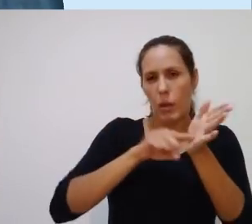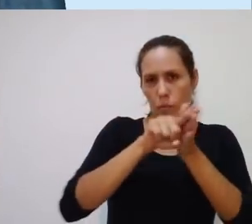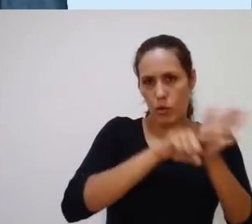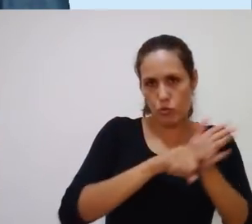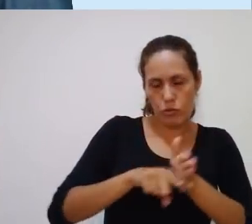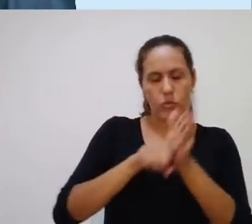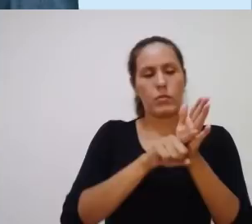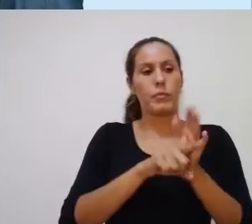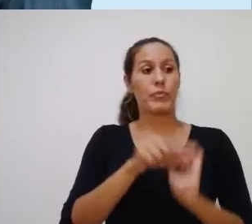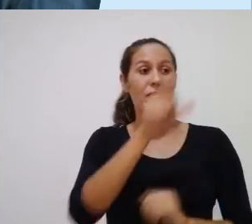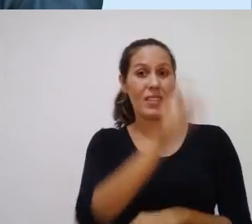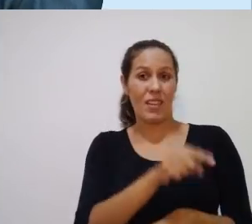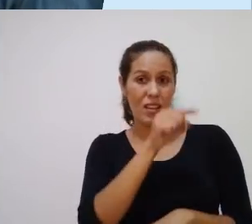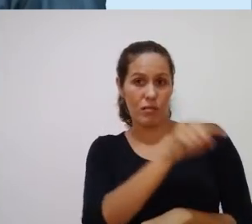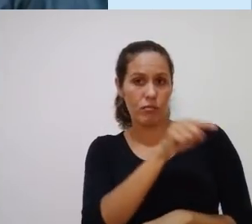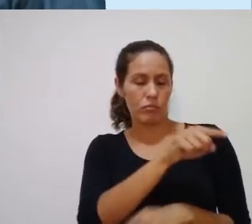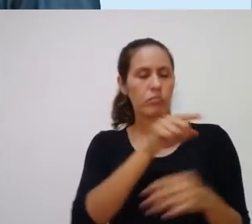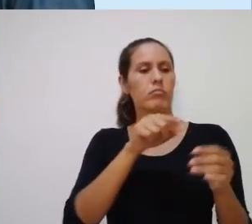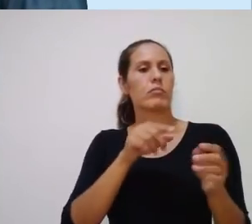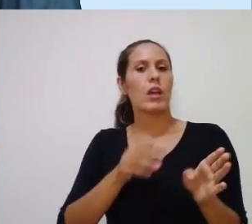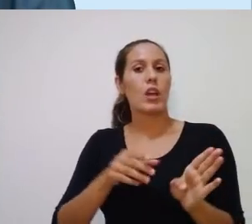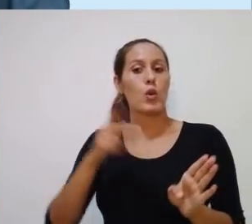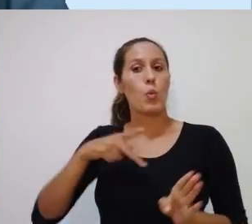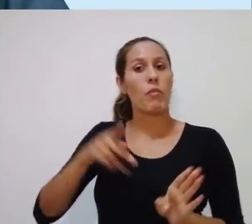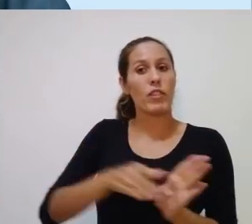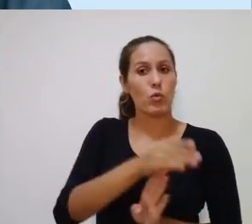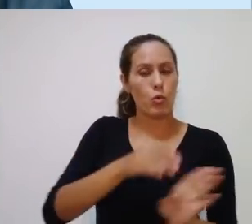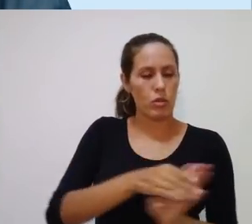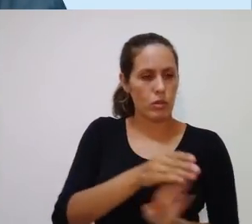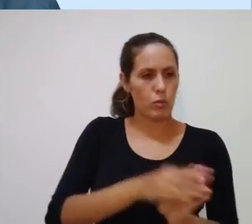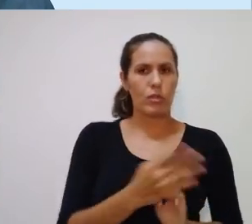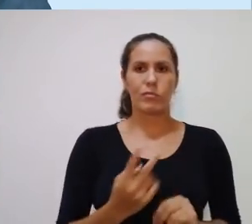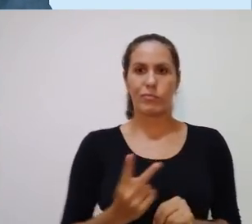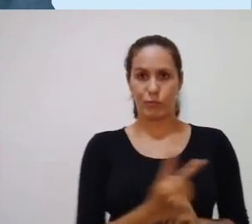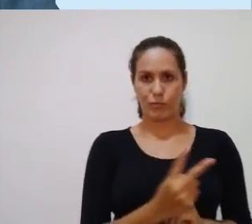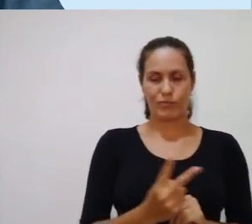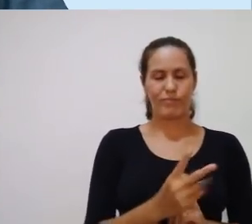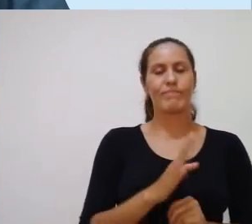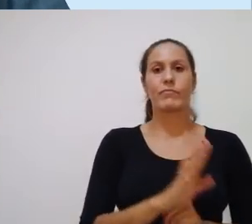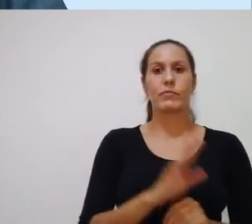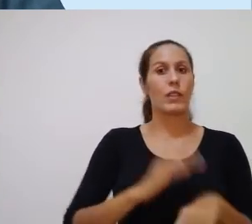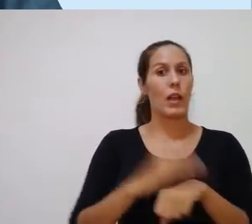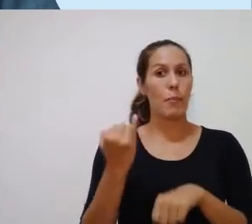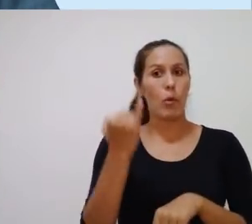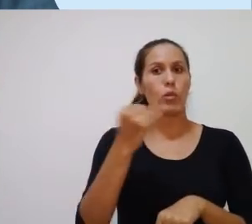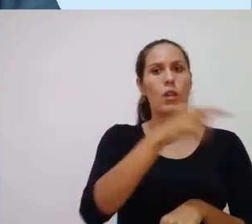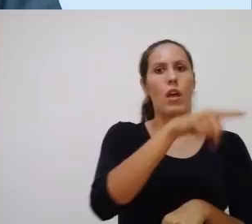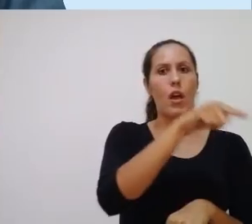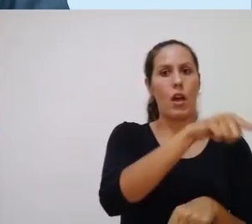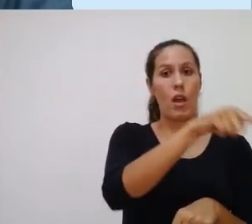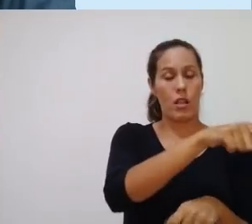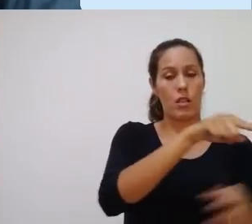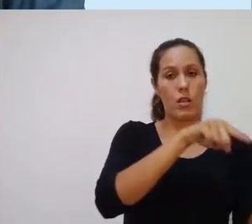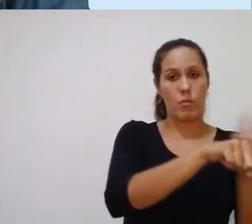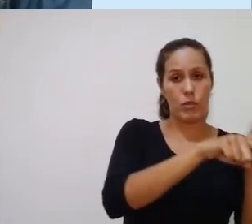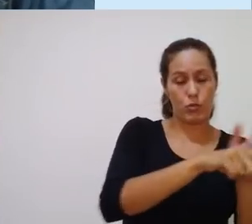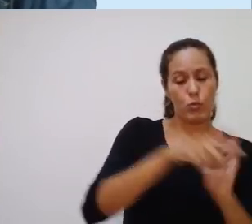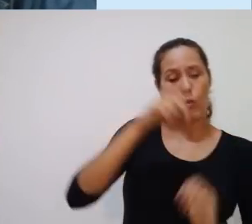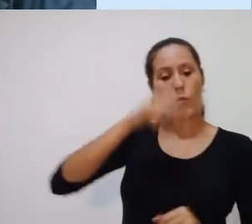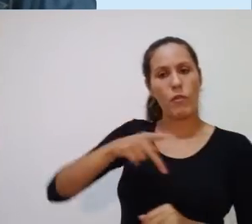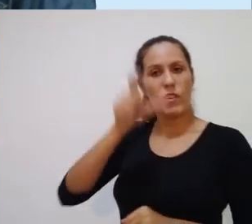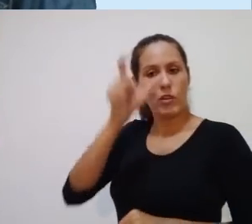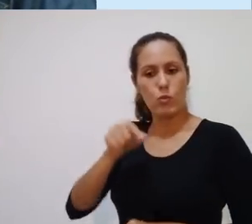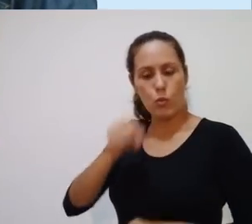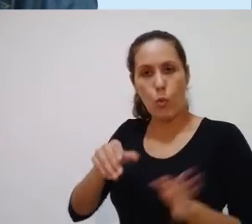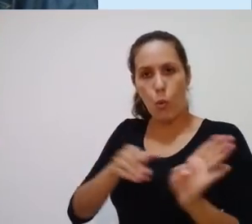estudante fez sob a orientação do professor, Sim. que é importante dizer sempre isso, e que isso seja a prática, eles perceberam que o nosso corpo